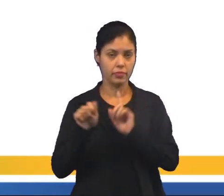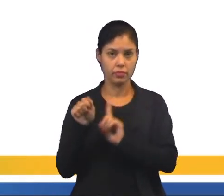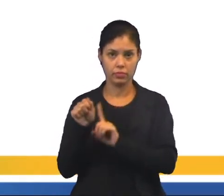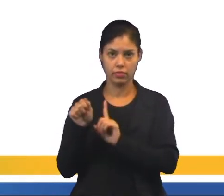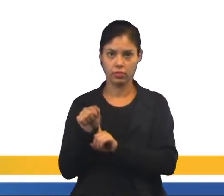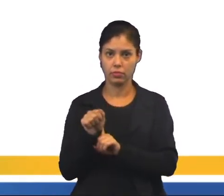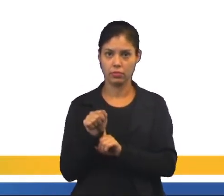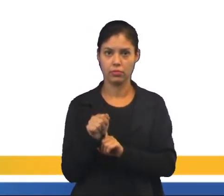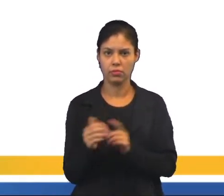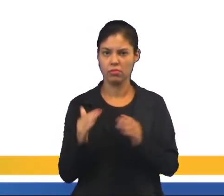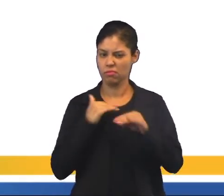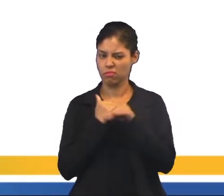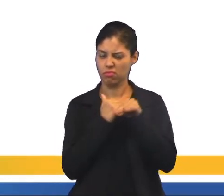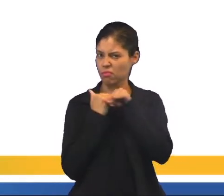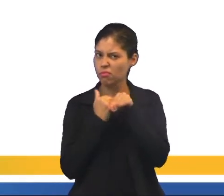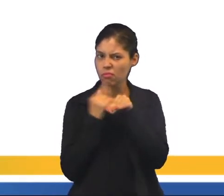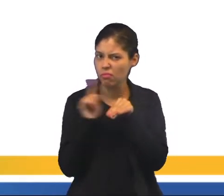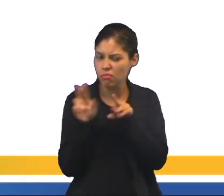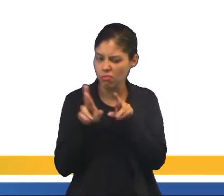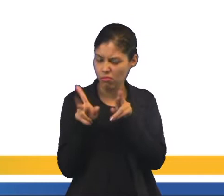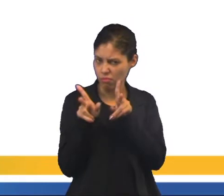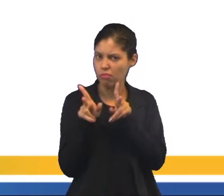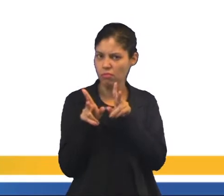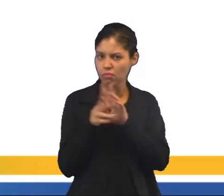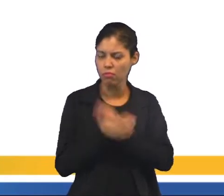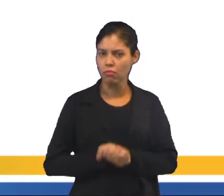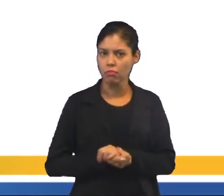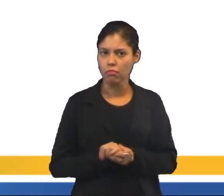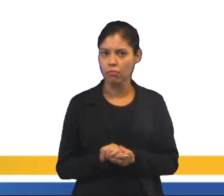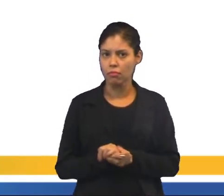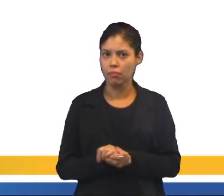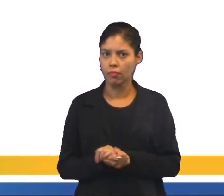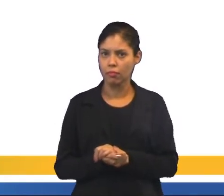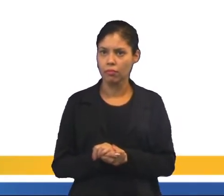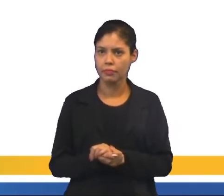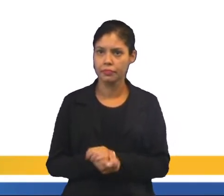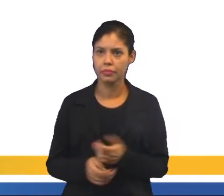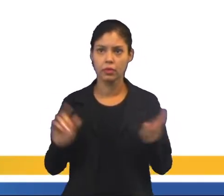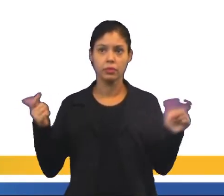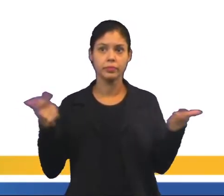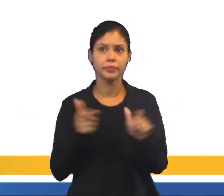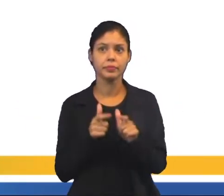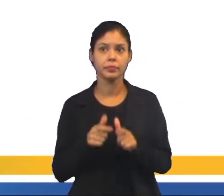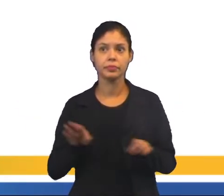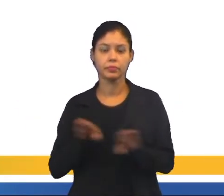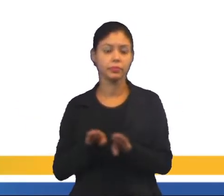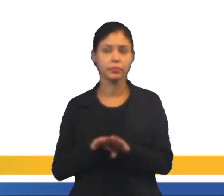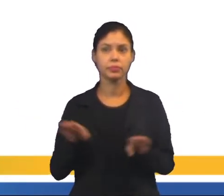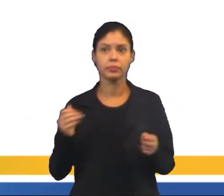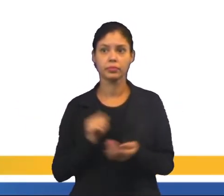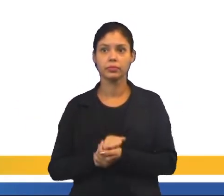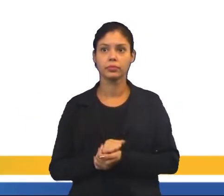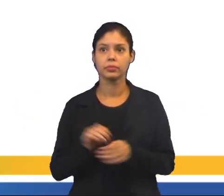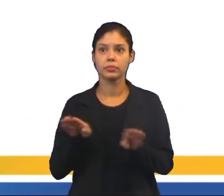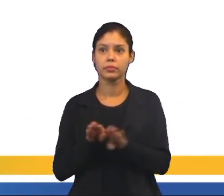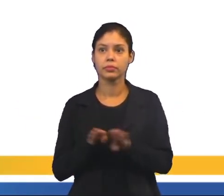A não bate nenhuma proporção. E nós temos a redução, não é a